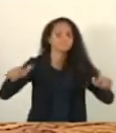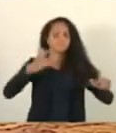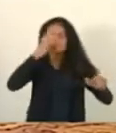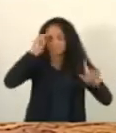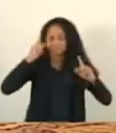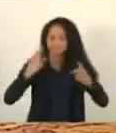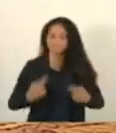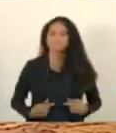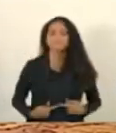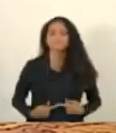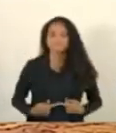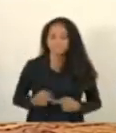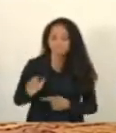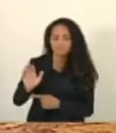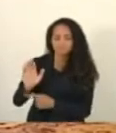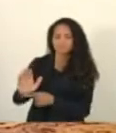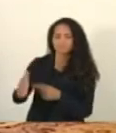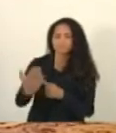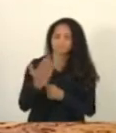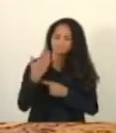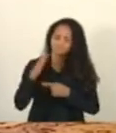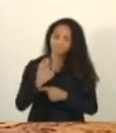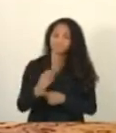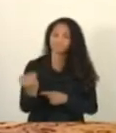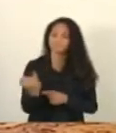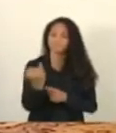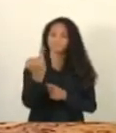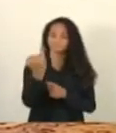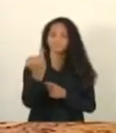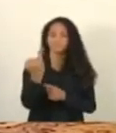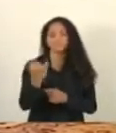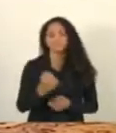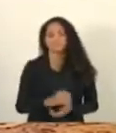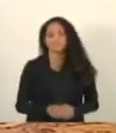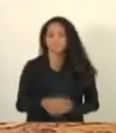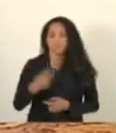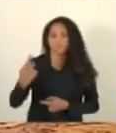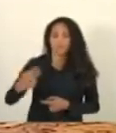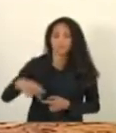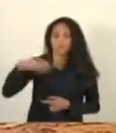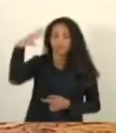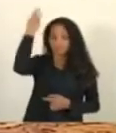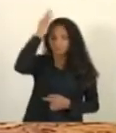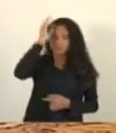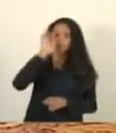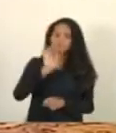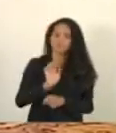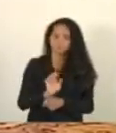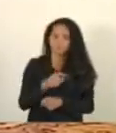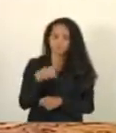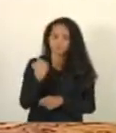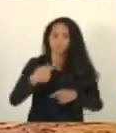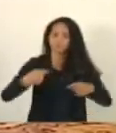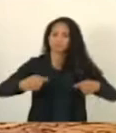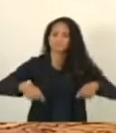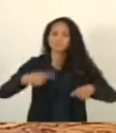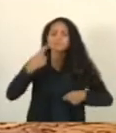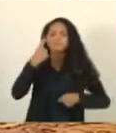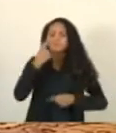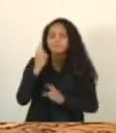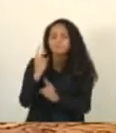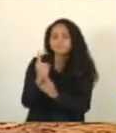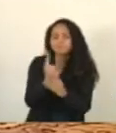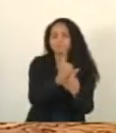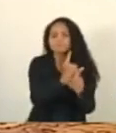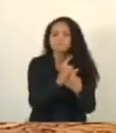em favor do outro ser humano. E no nosso estado do Espírito Santo, nós precisamos identificar e